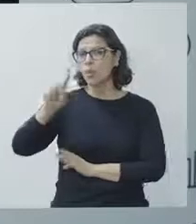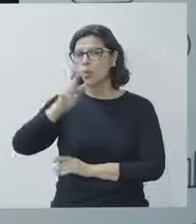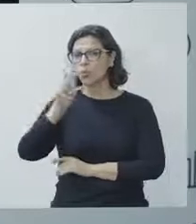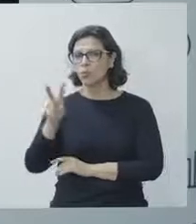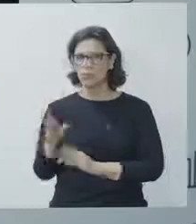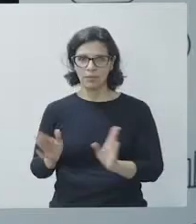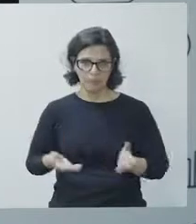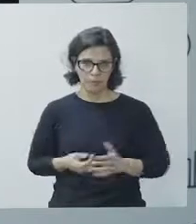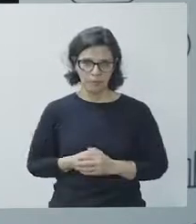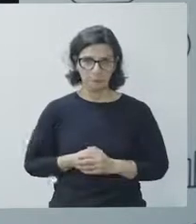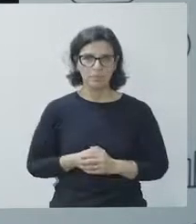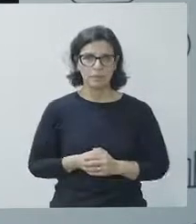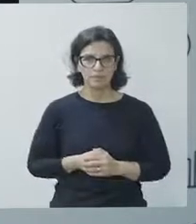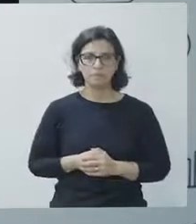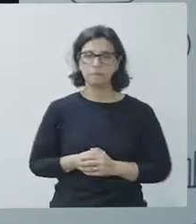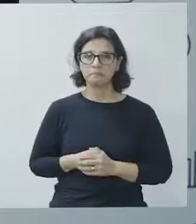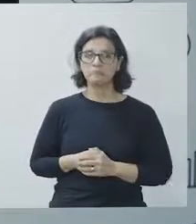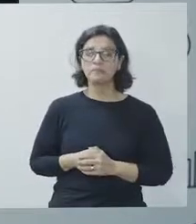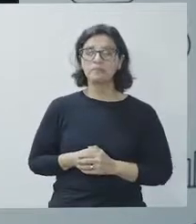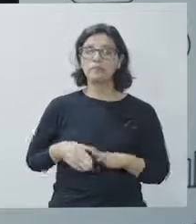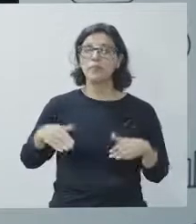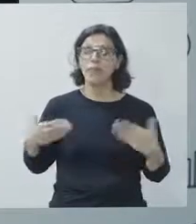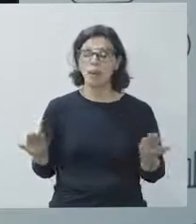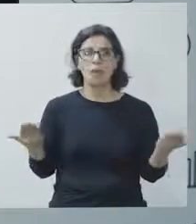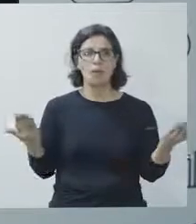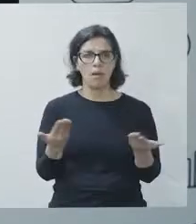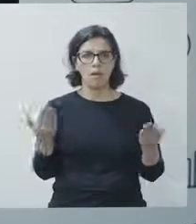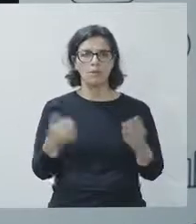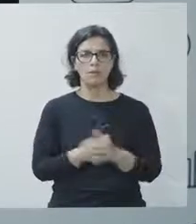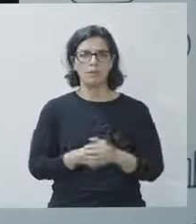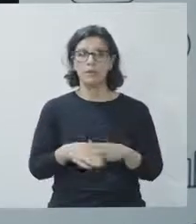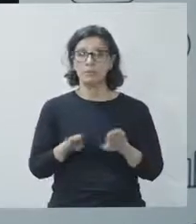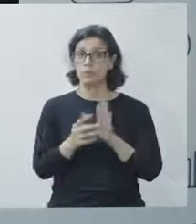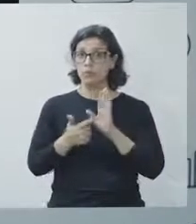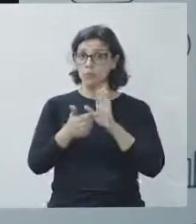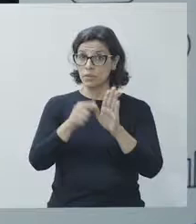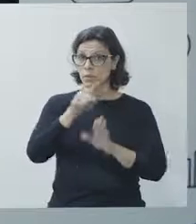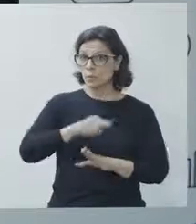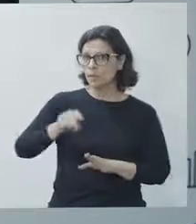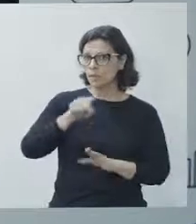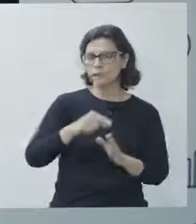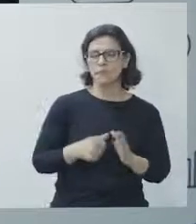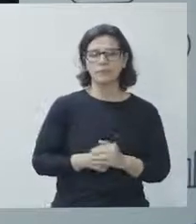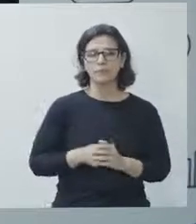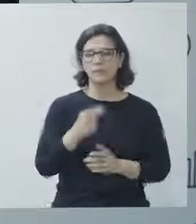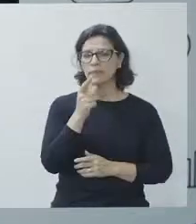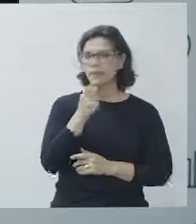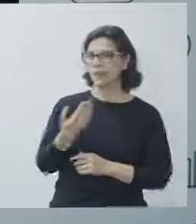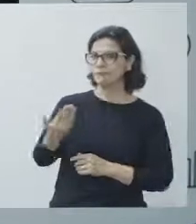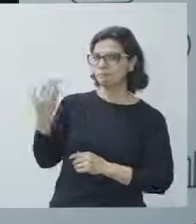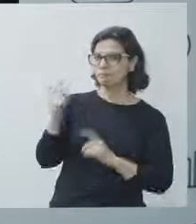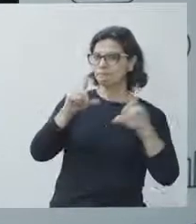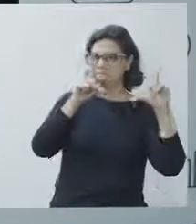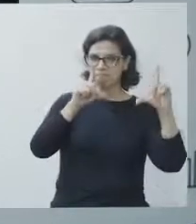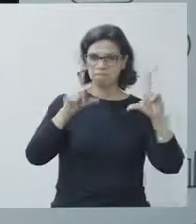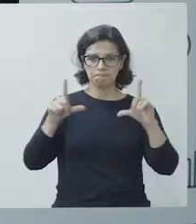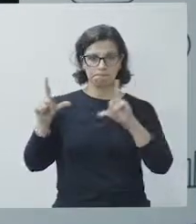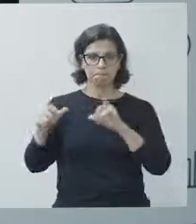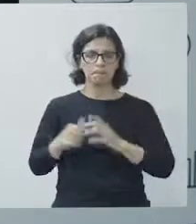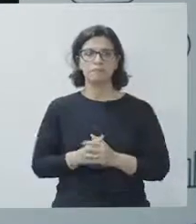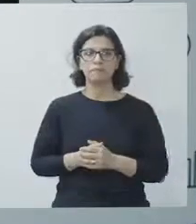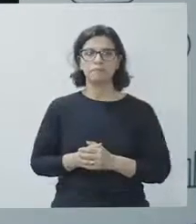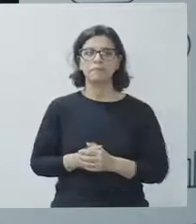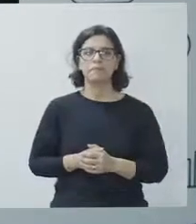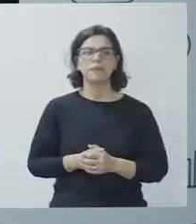outros assuntos. Não é interessante? Agora, eu vou trazer para vocês algumas imagens.